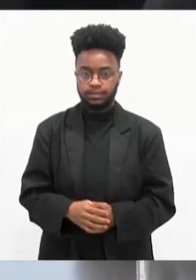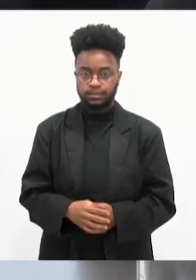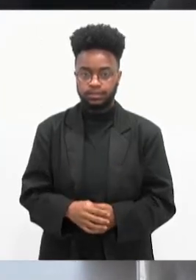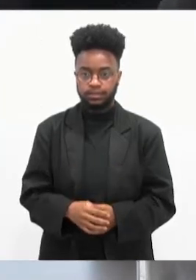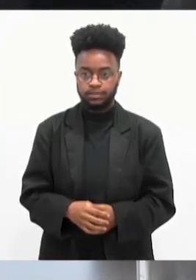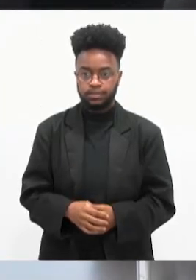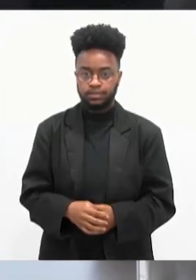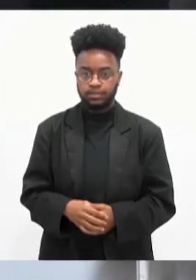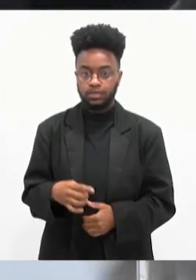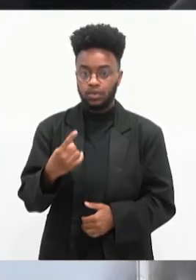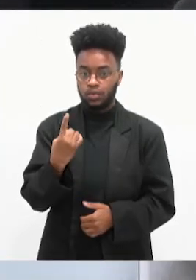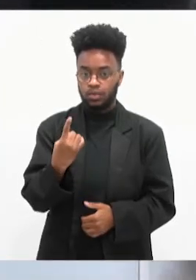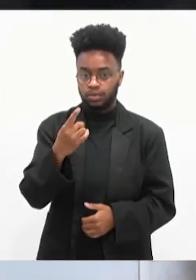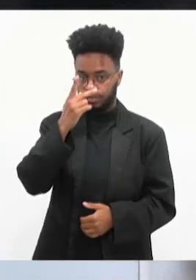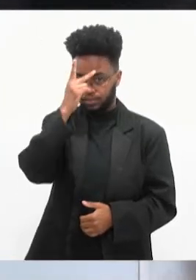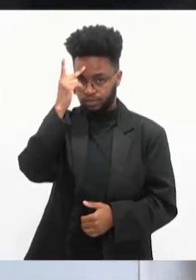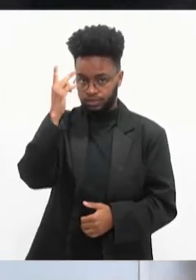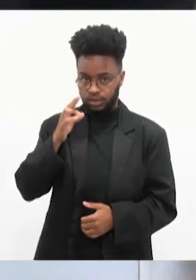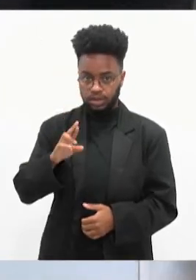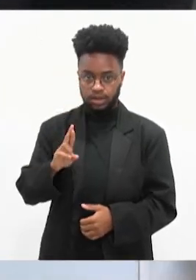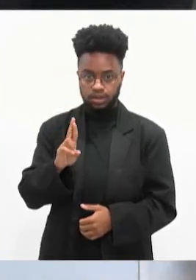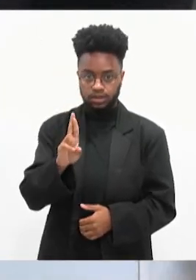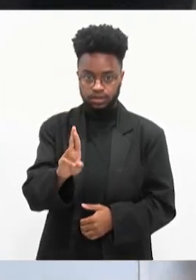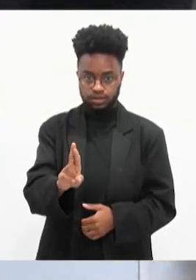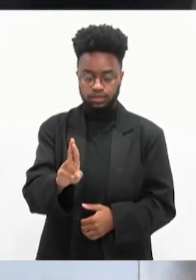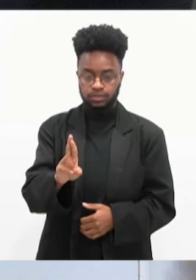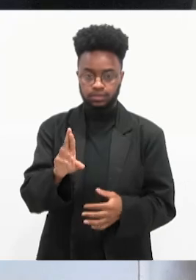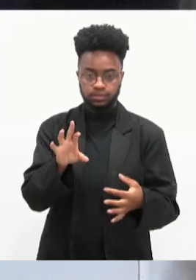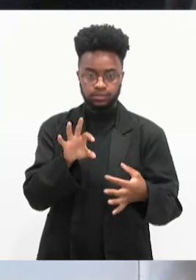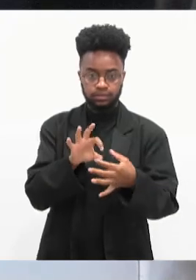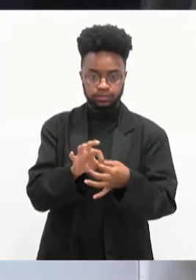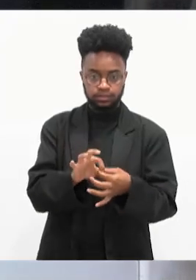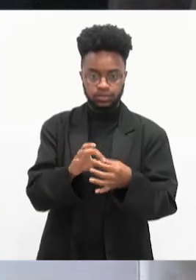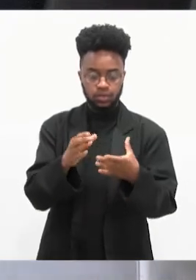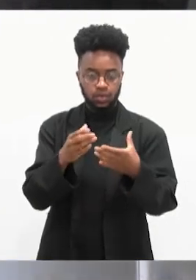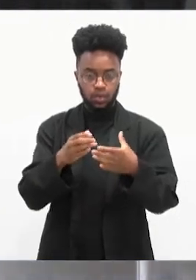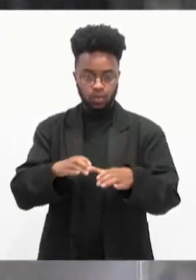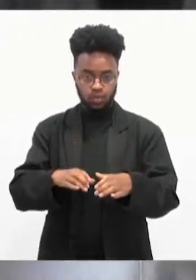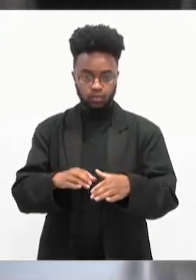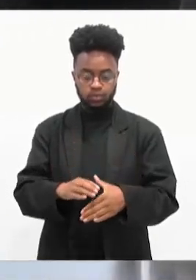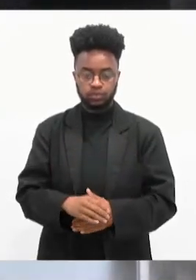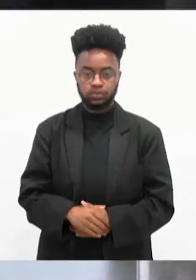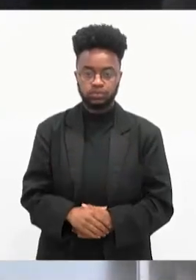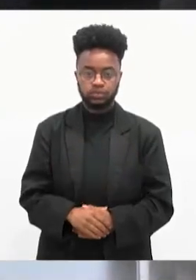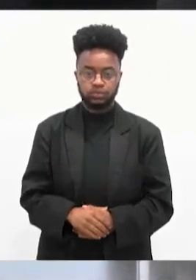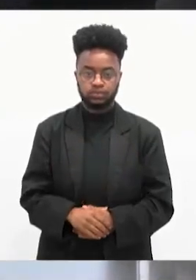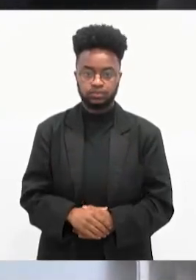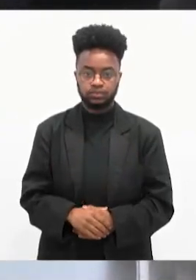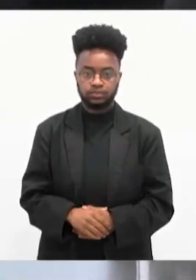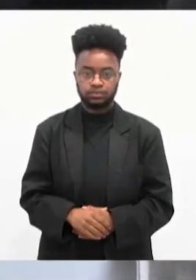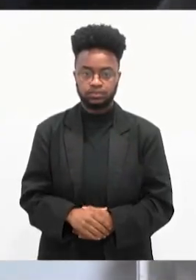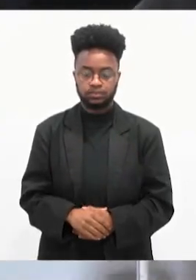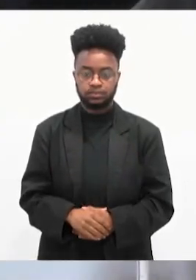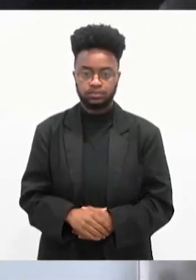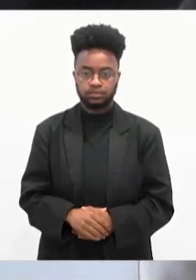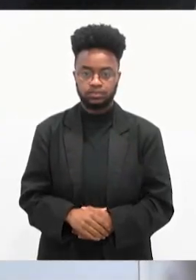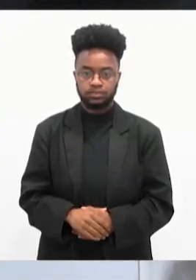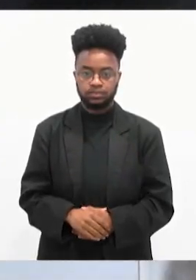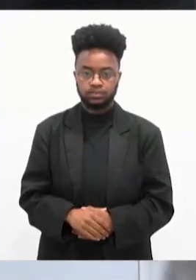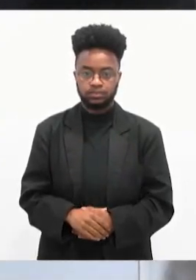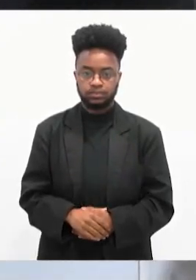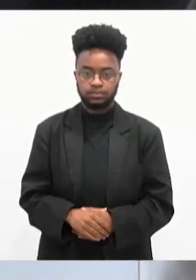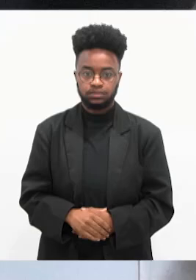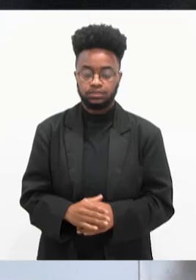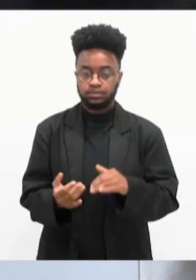um representante que seja ligado aos concursos das corporações que fazem